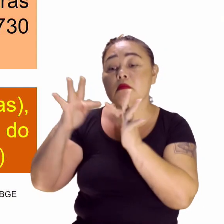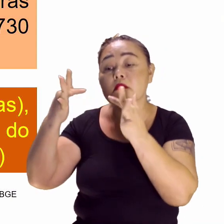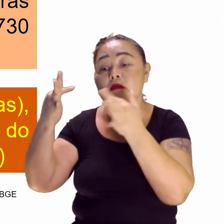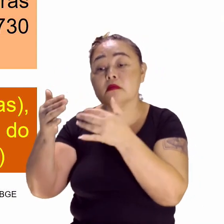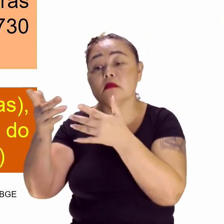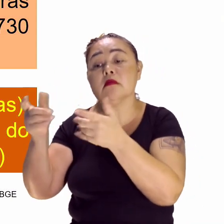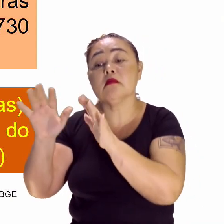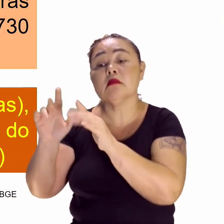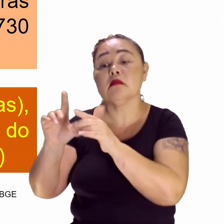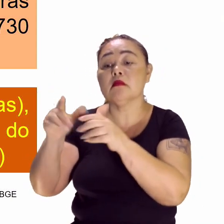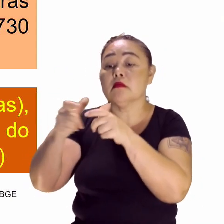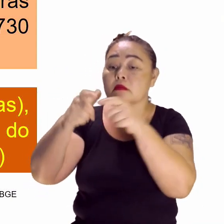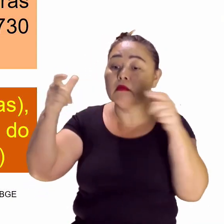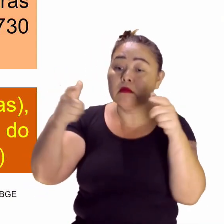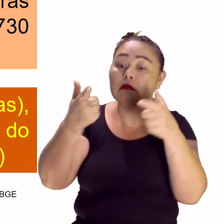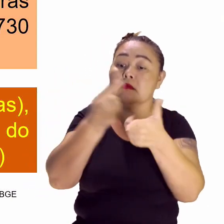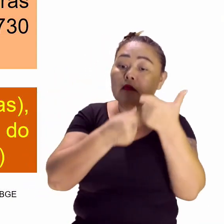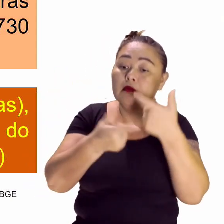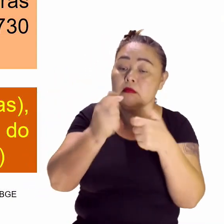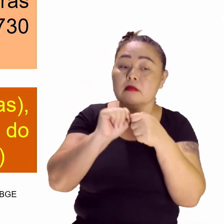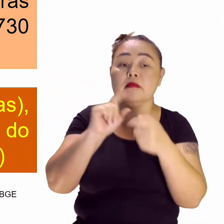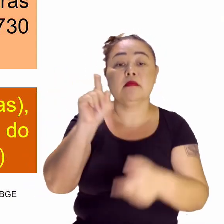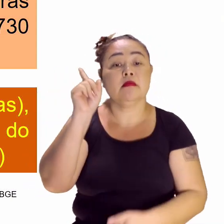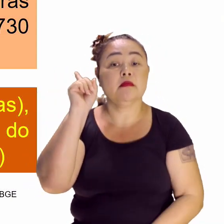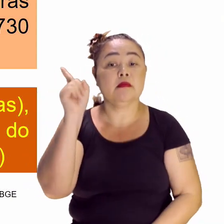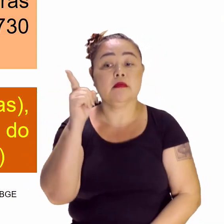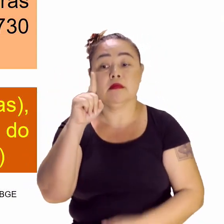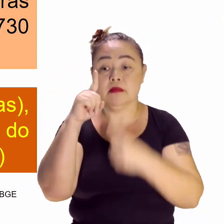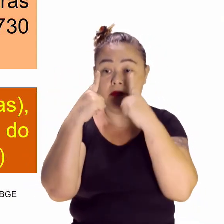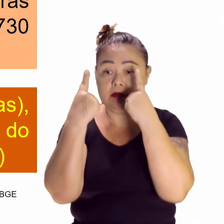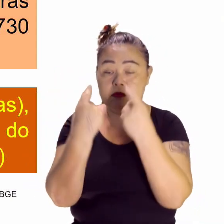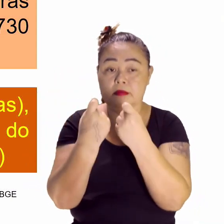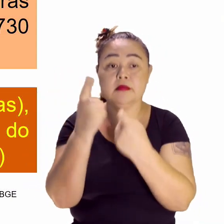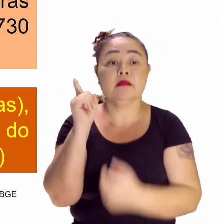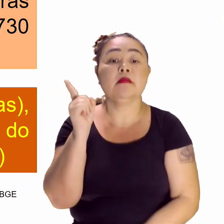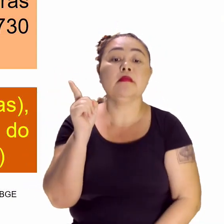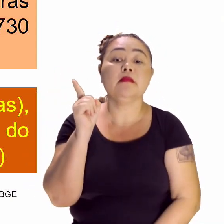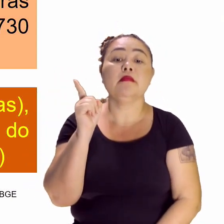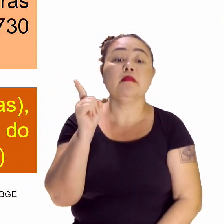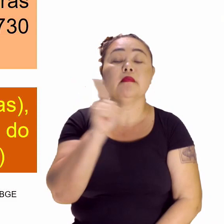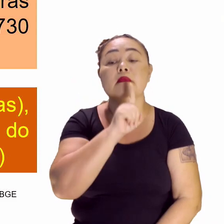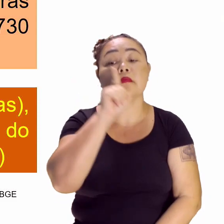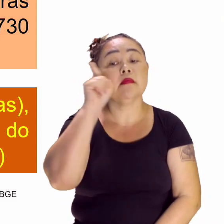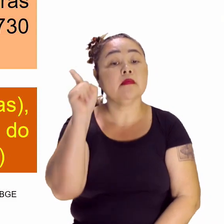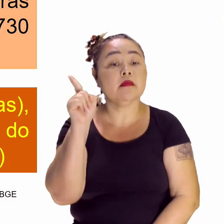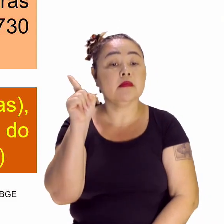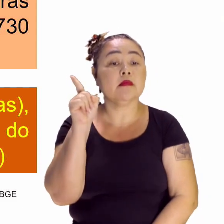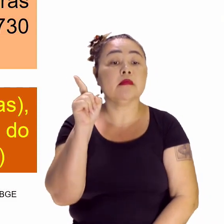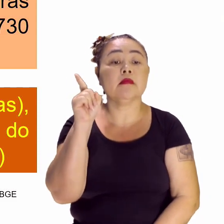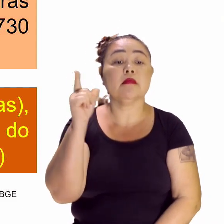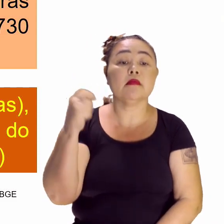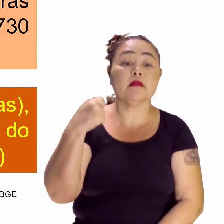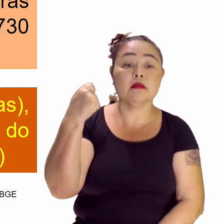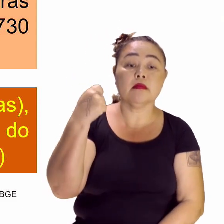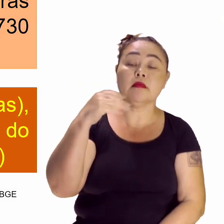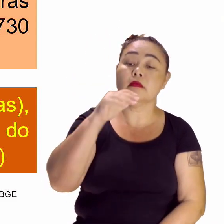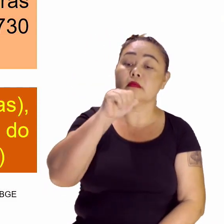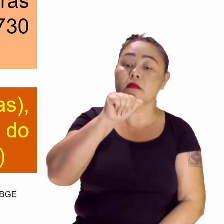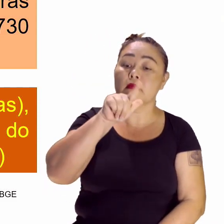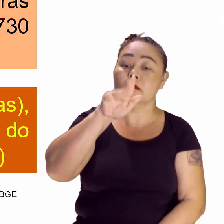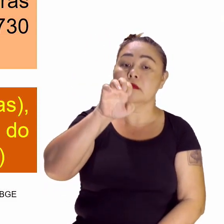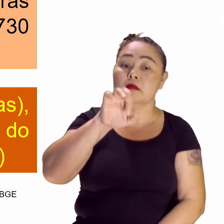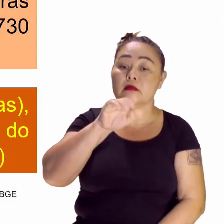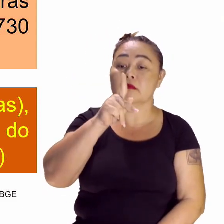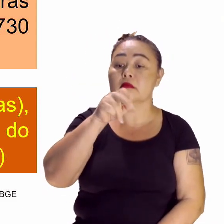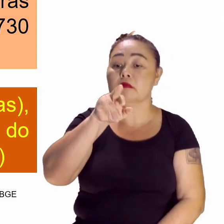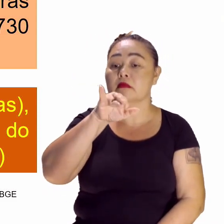e maior participação na grande negócio então muito interessante isso aí que você falou Rogério e lá em Alto Alegre do Parecis é o maior